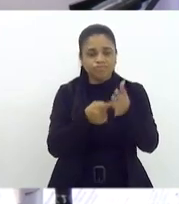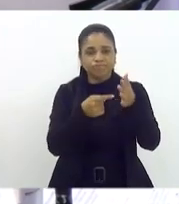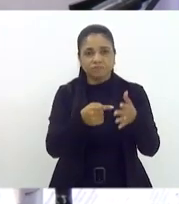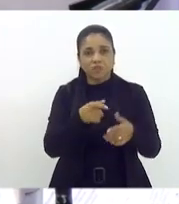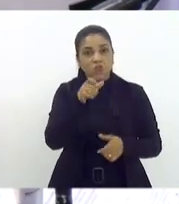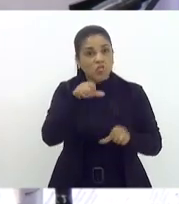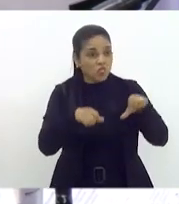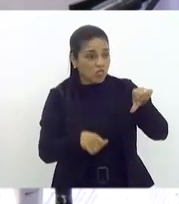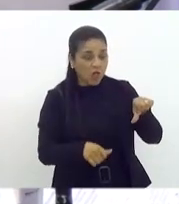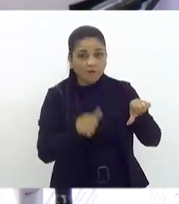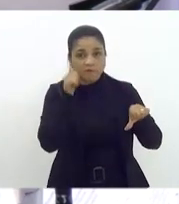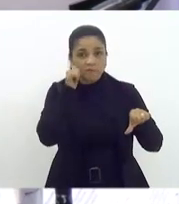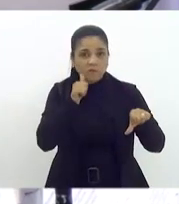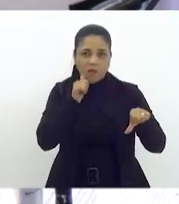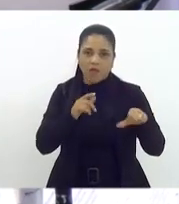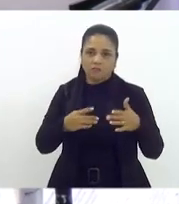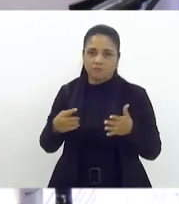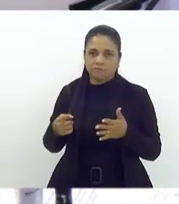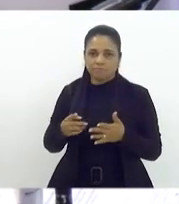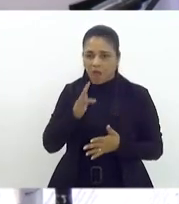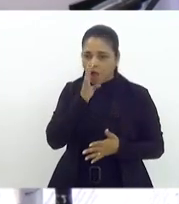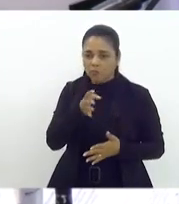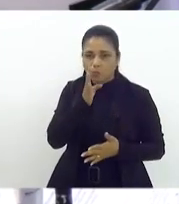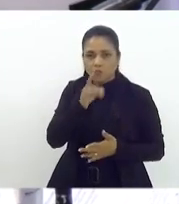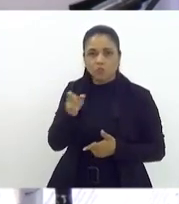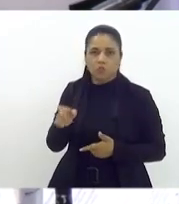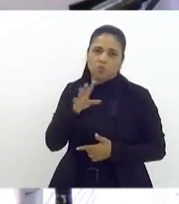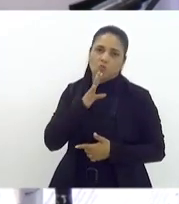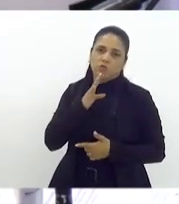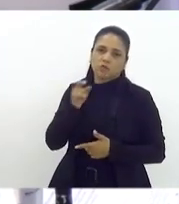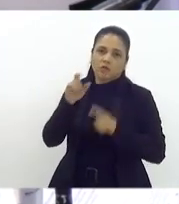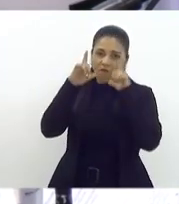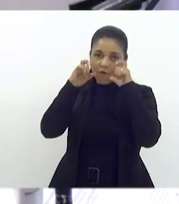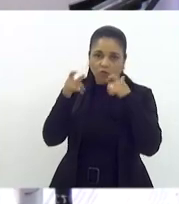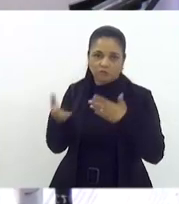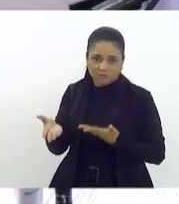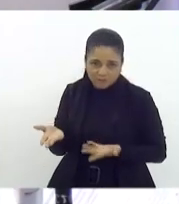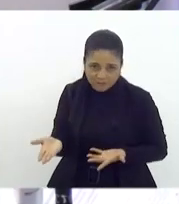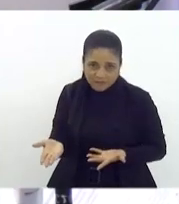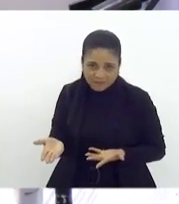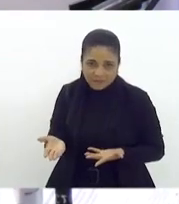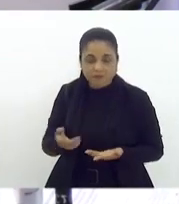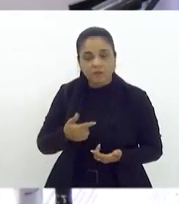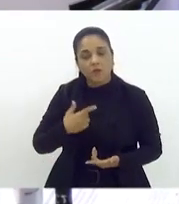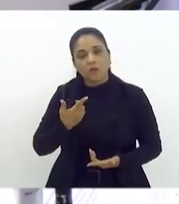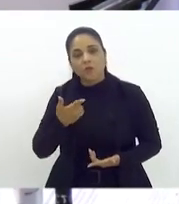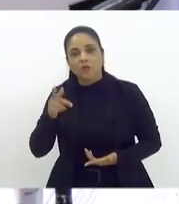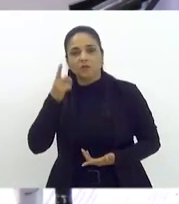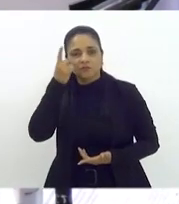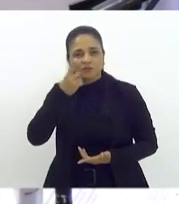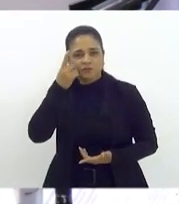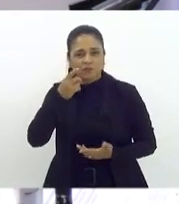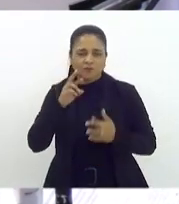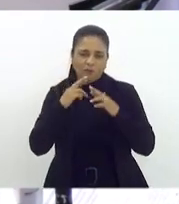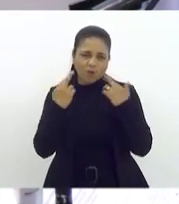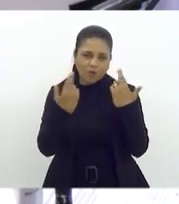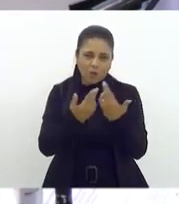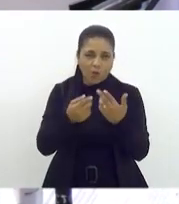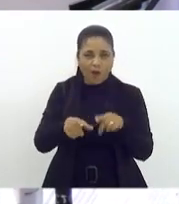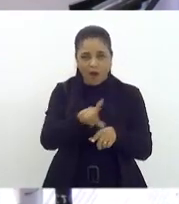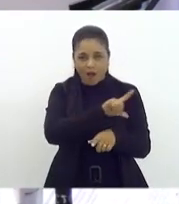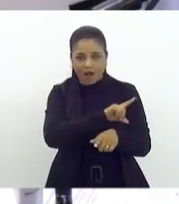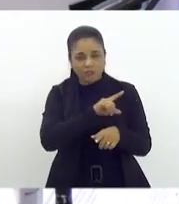Então como Deputado falou é em outras reuniões a gente não pode ter uma injustiça